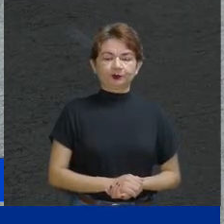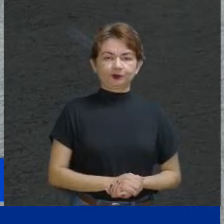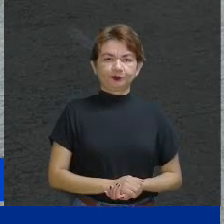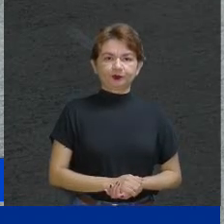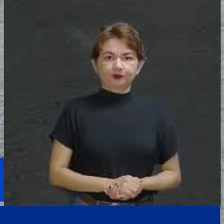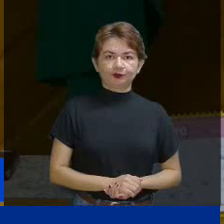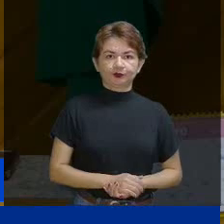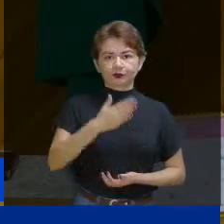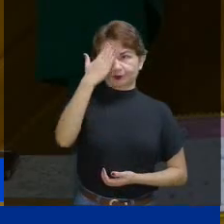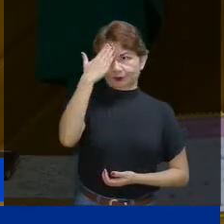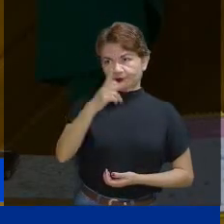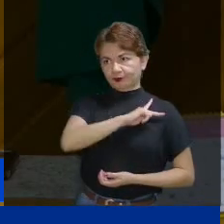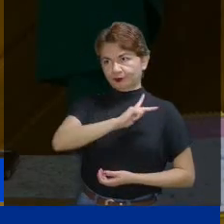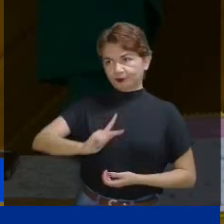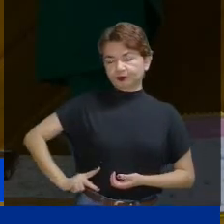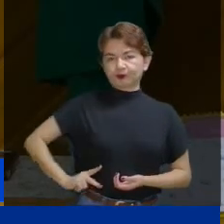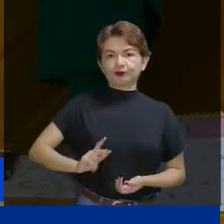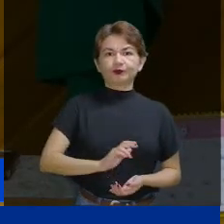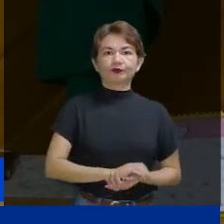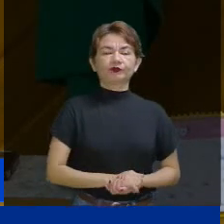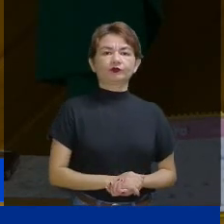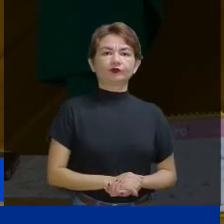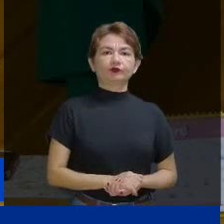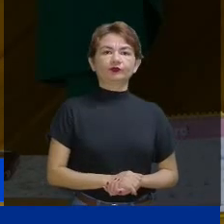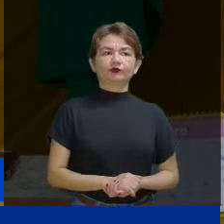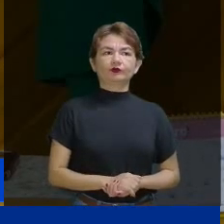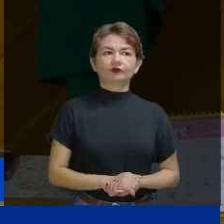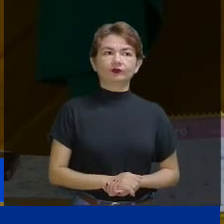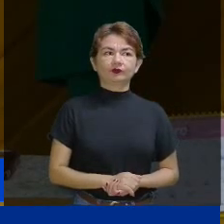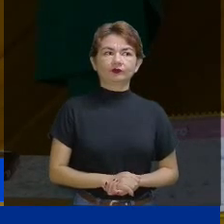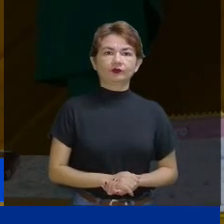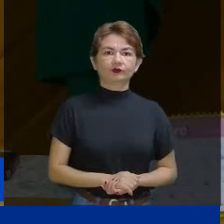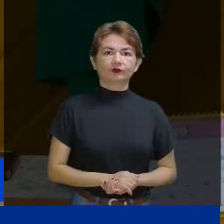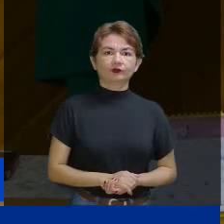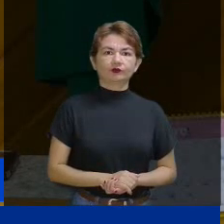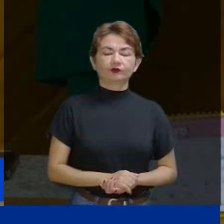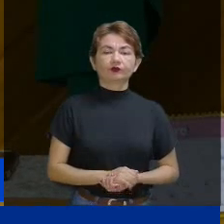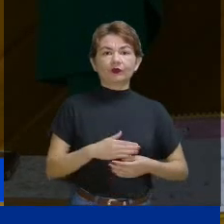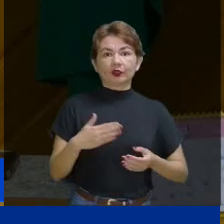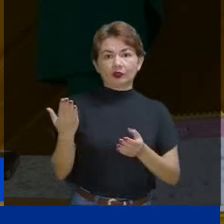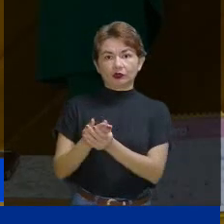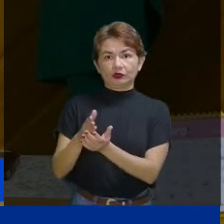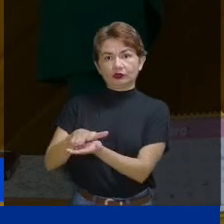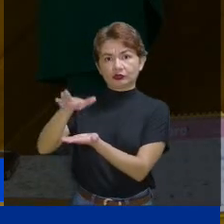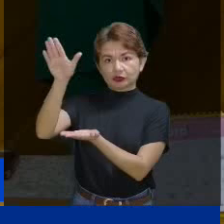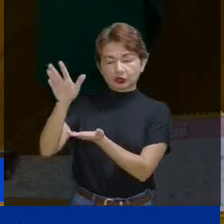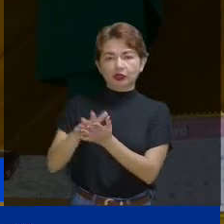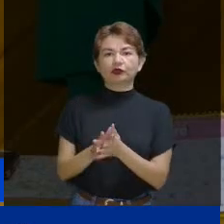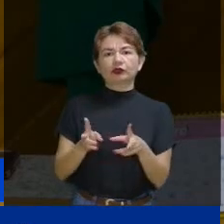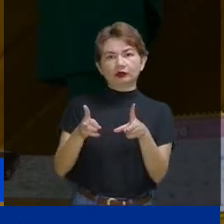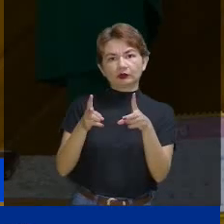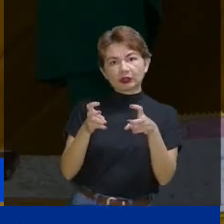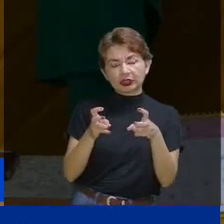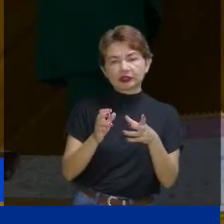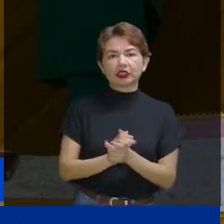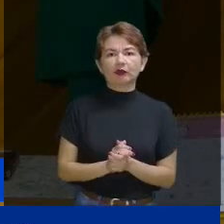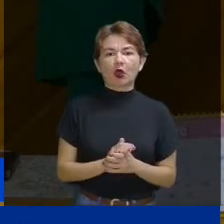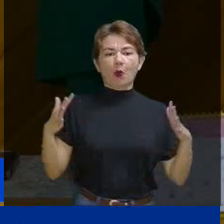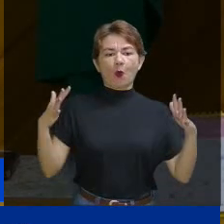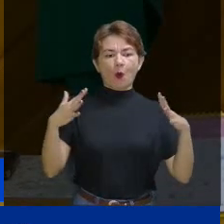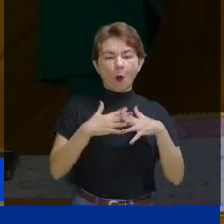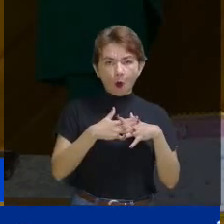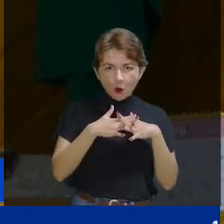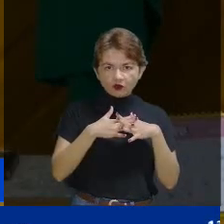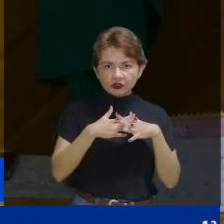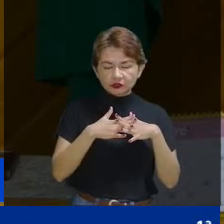Imagem ampla do plenário. Obrigada, senhor presidente. Na Procuradora Regional No caso dos autos, o que se verifica é um